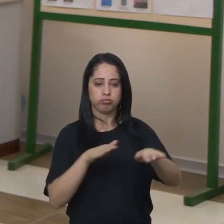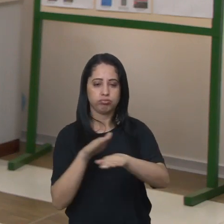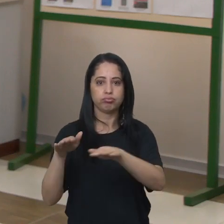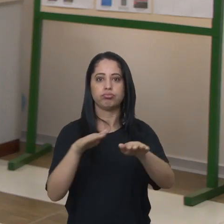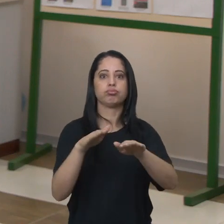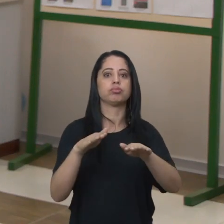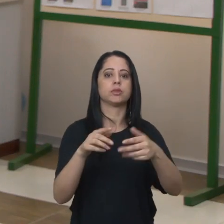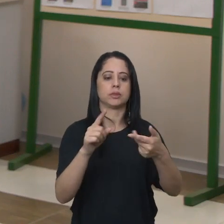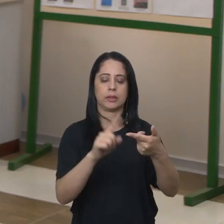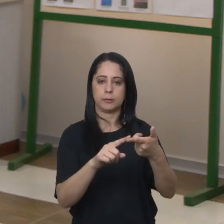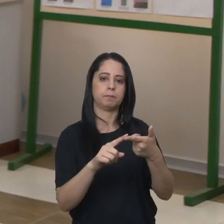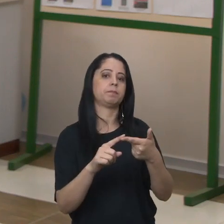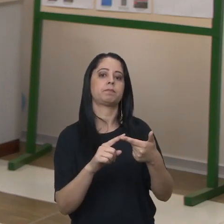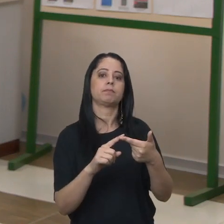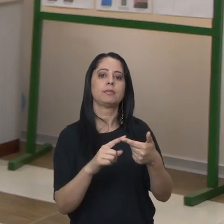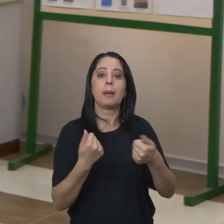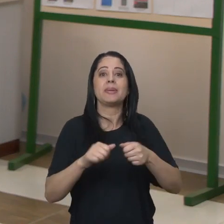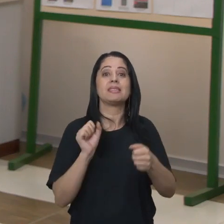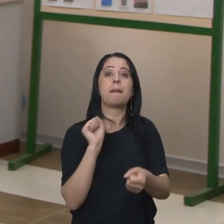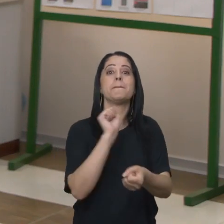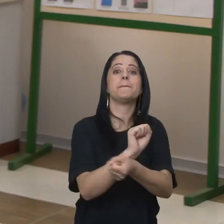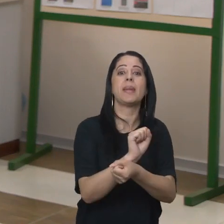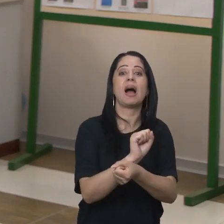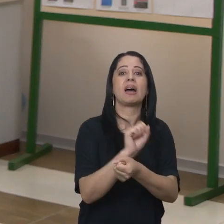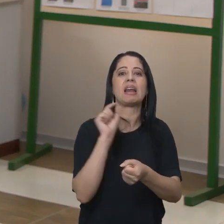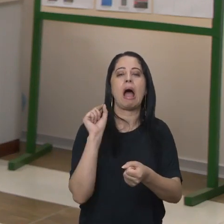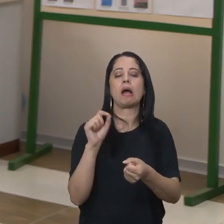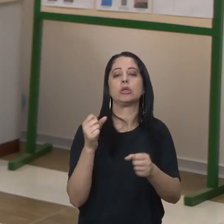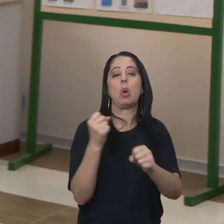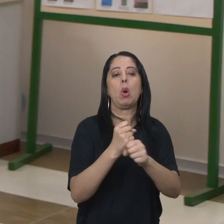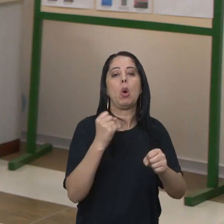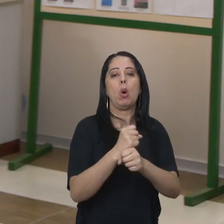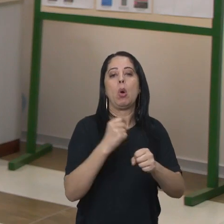que parar de pensar nos